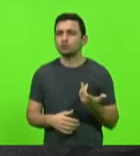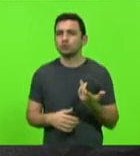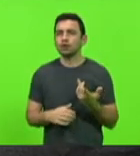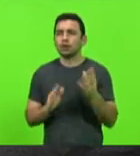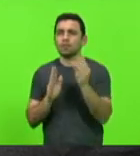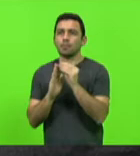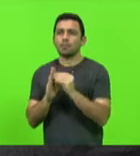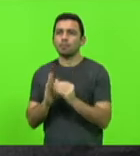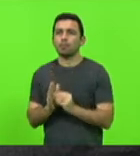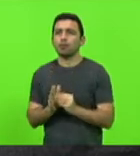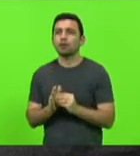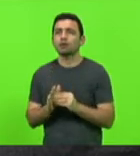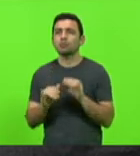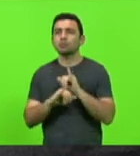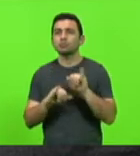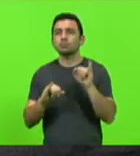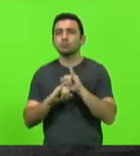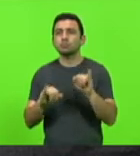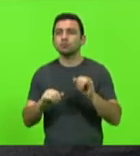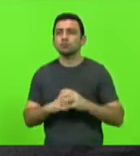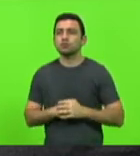publiquei. Aí,